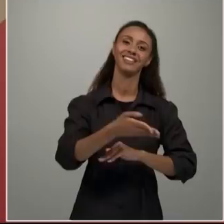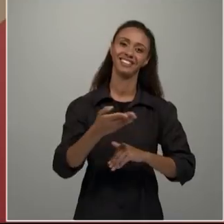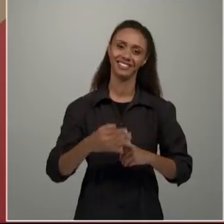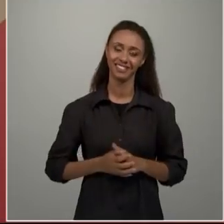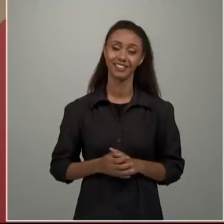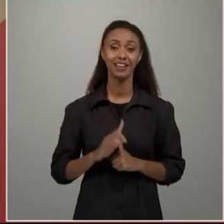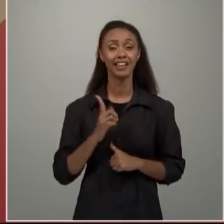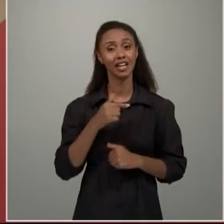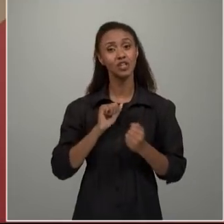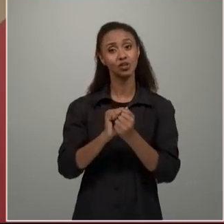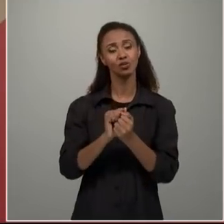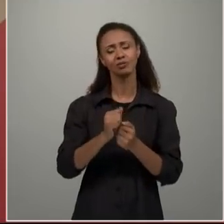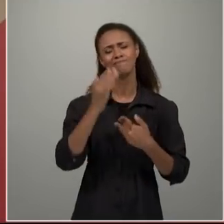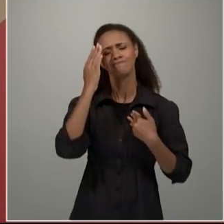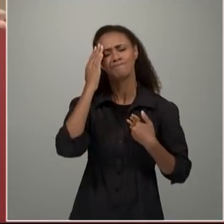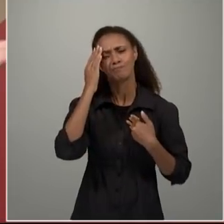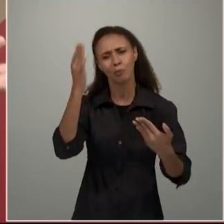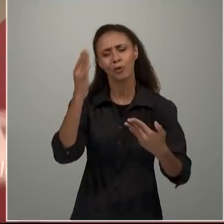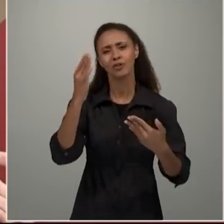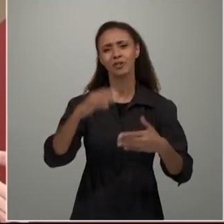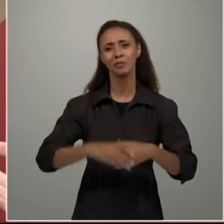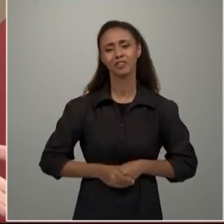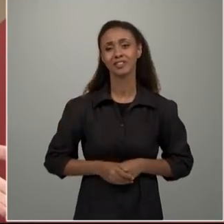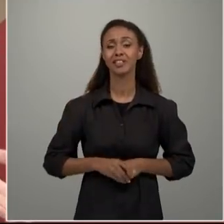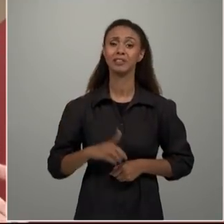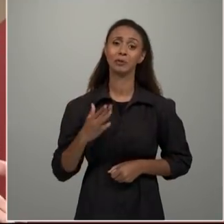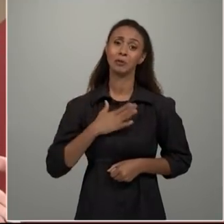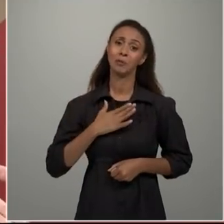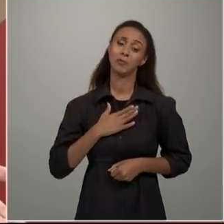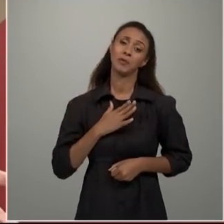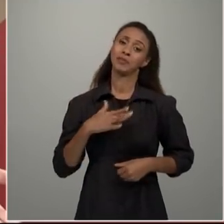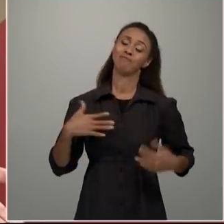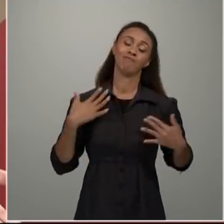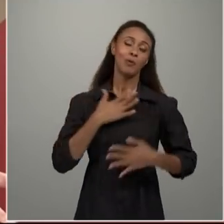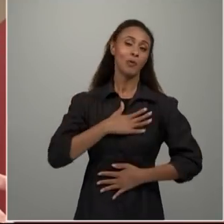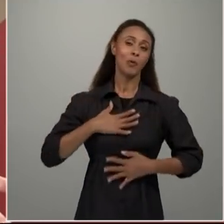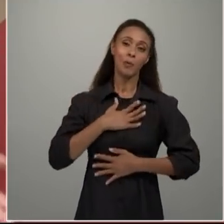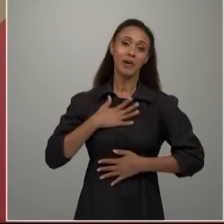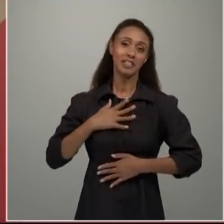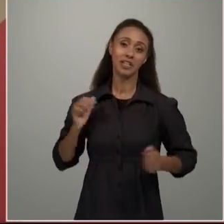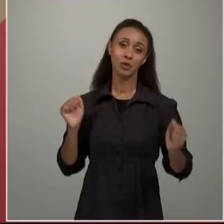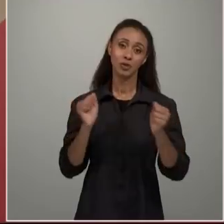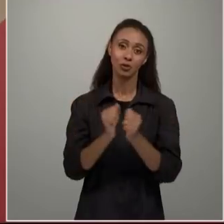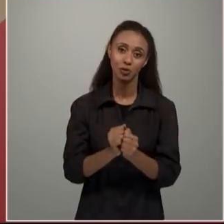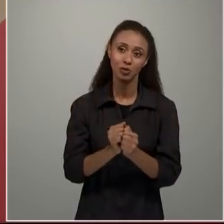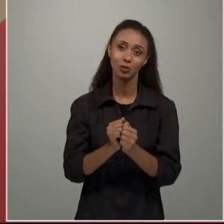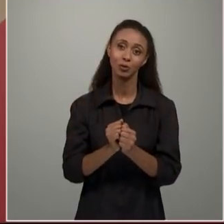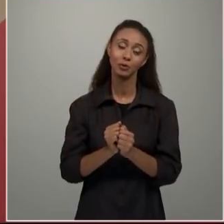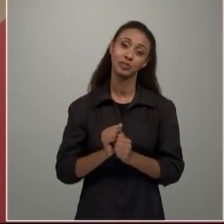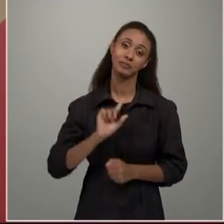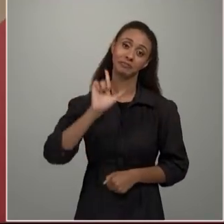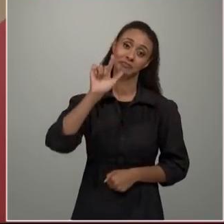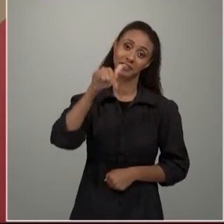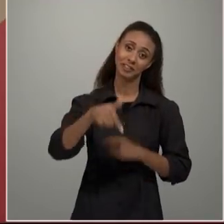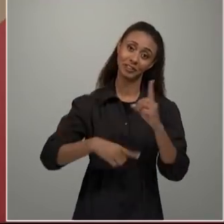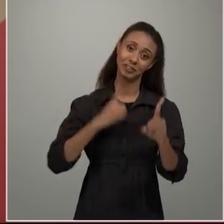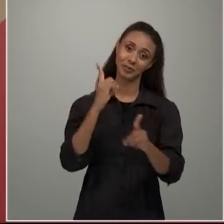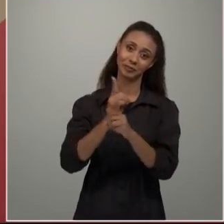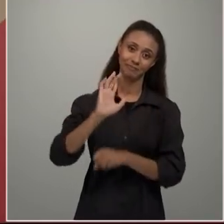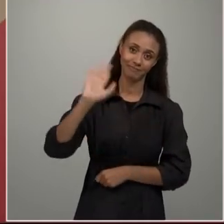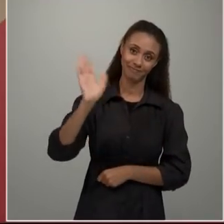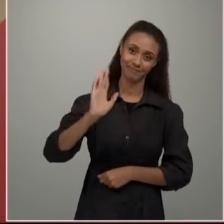vocês têm que são matt e sol e de plágio tbm year and stay byte